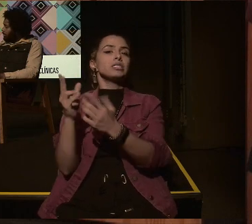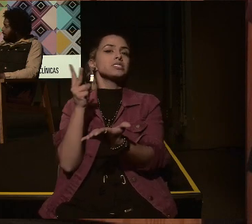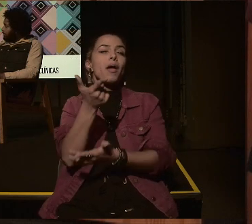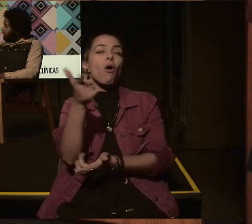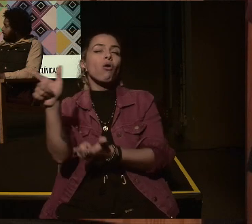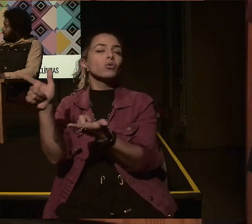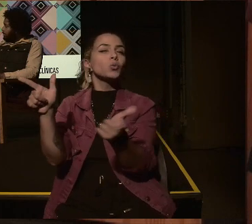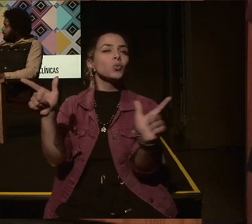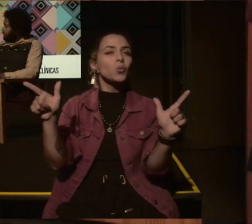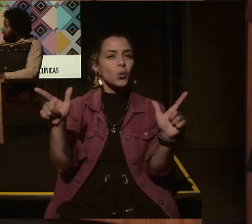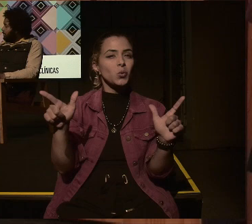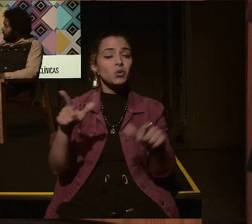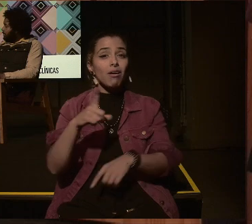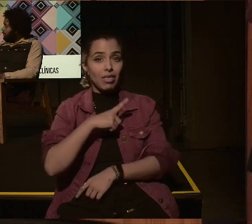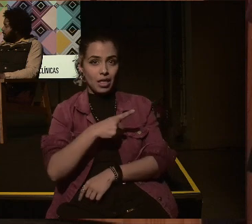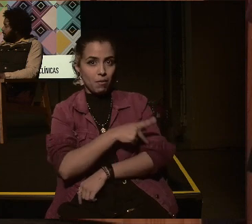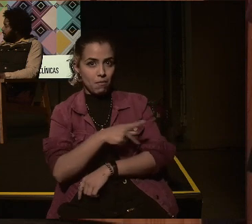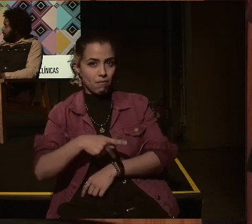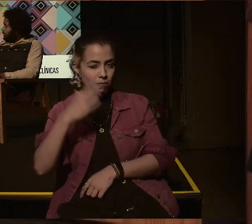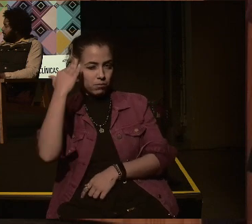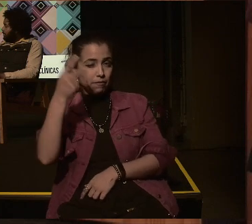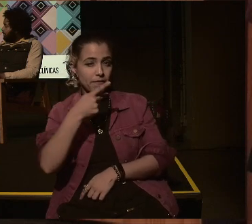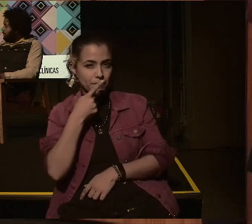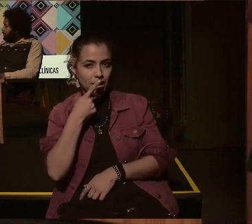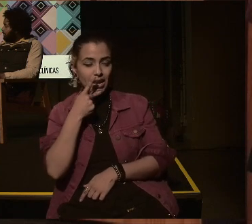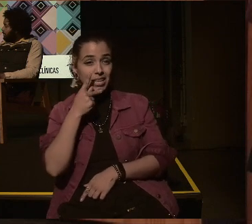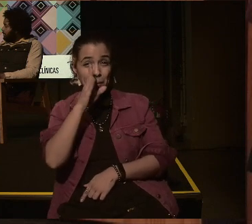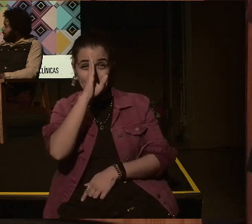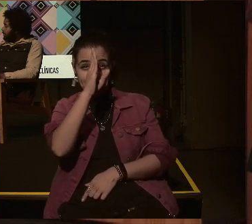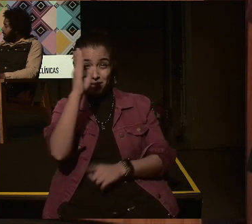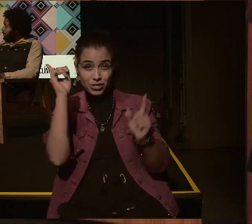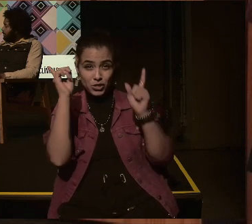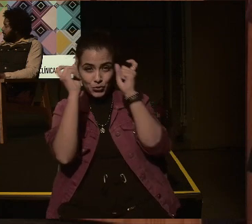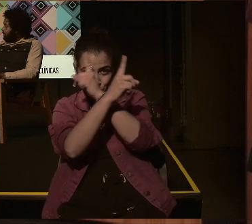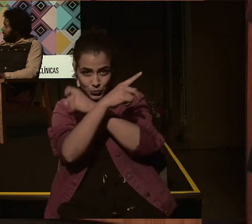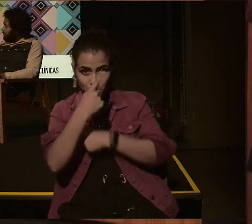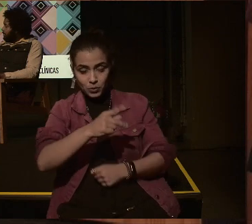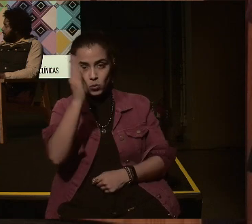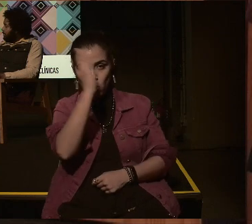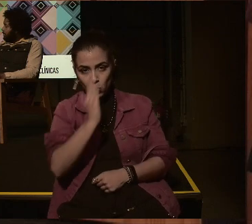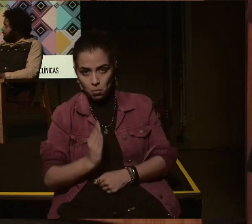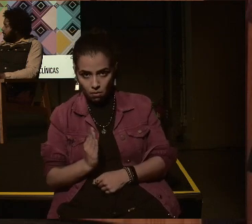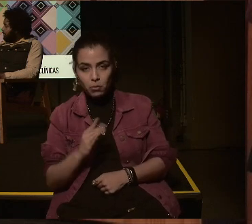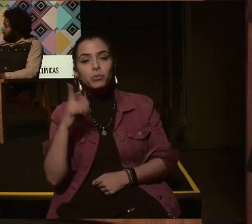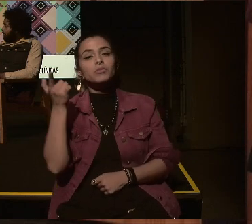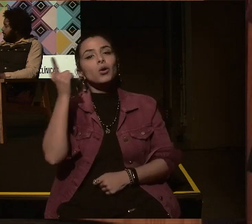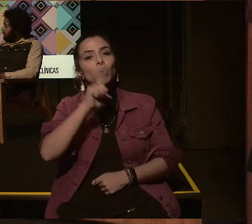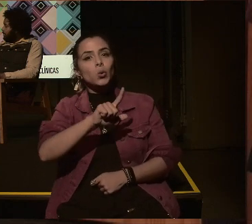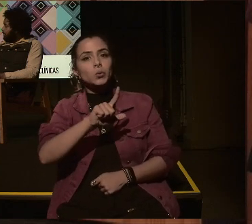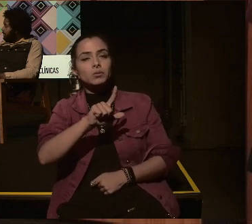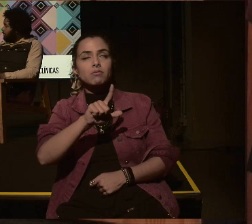Floresta Fernandes dizia, uma das dificuldades do Brasil,